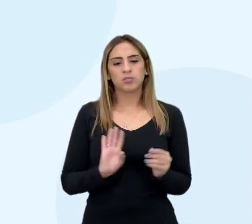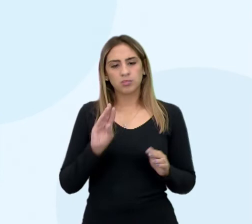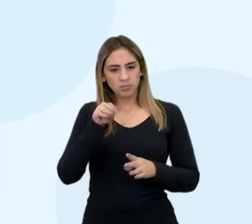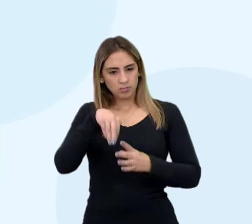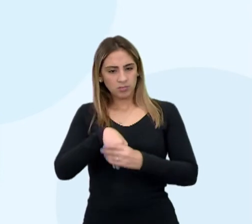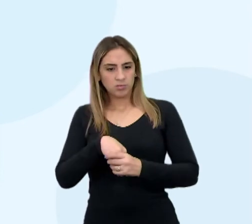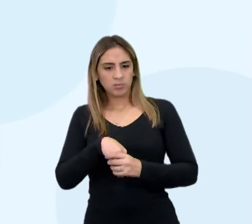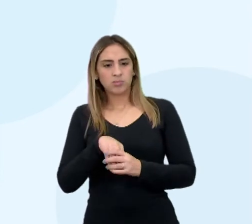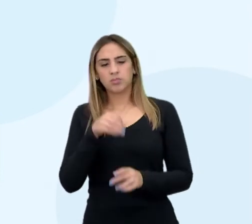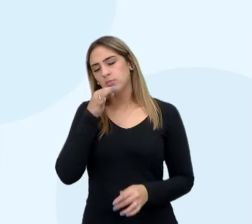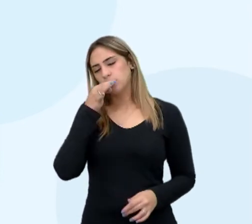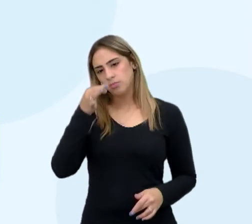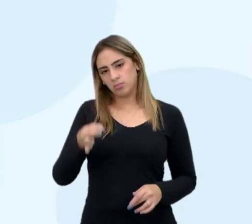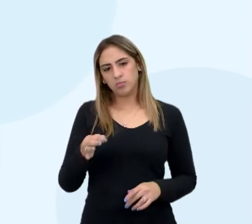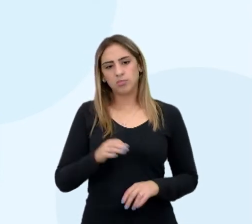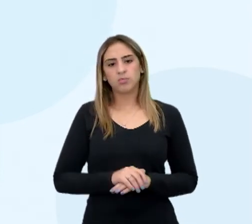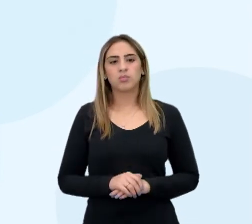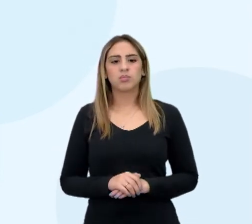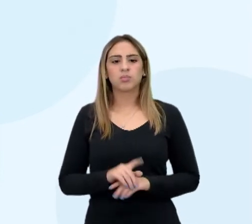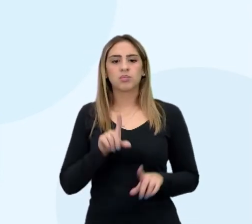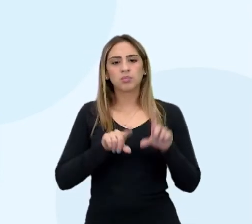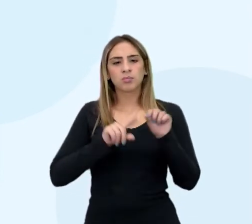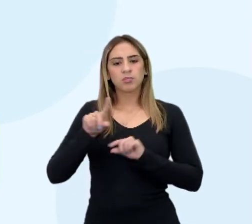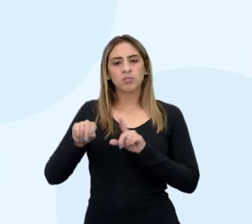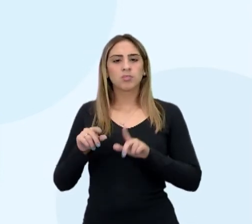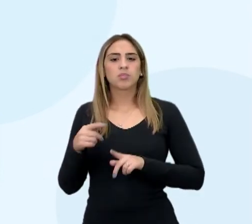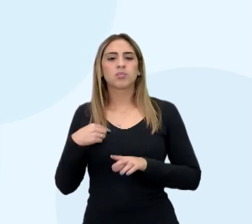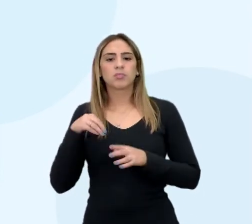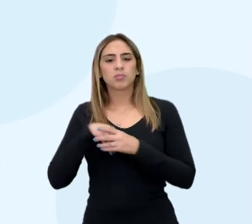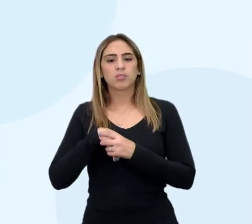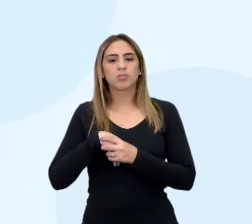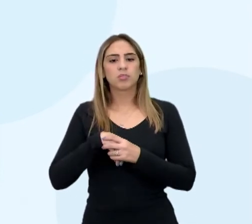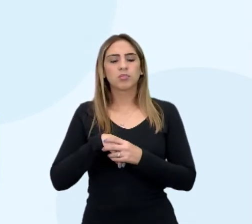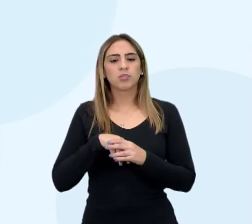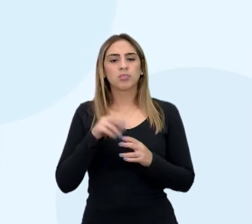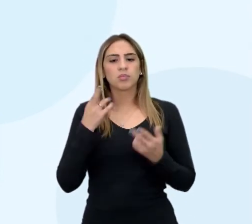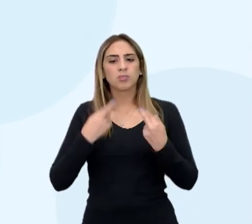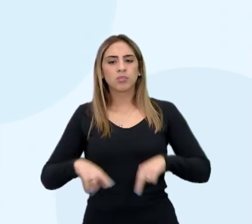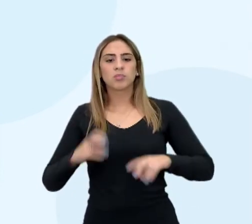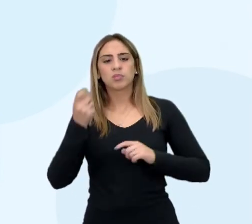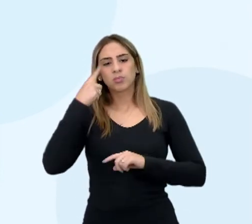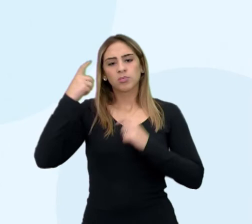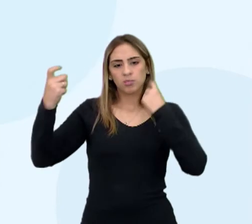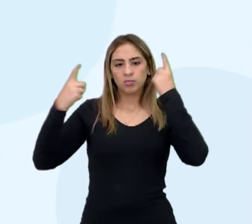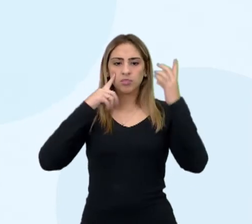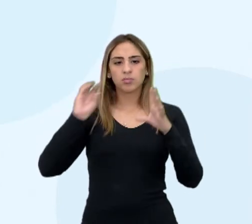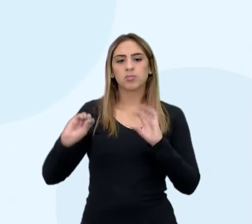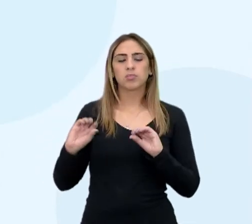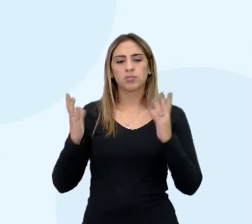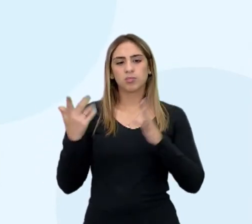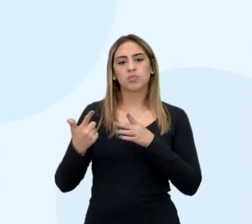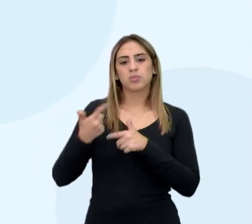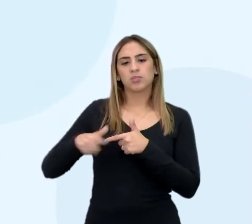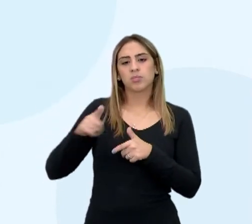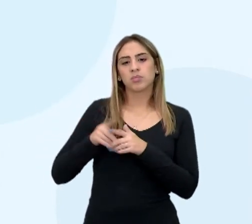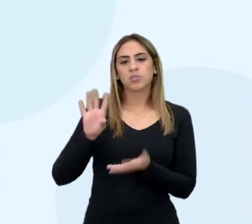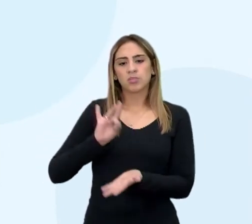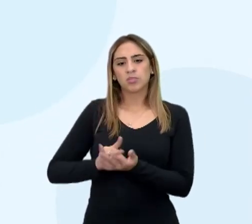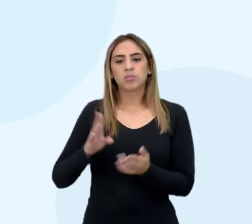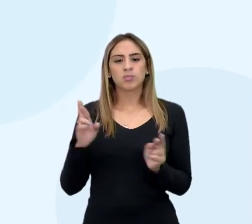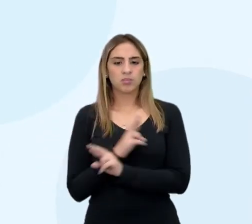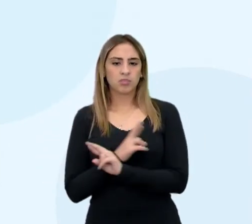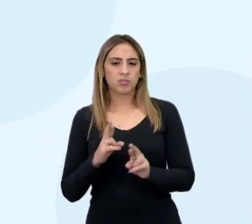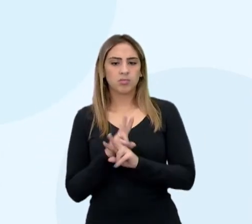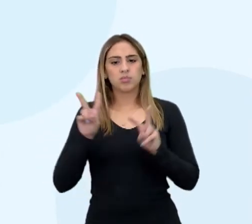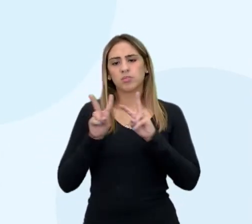dessa sugestão, selecionar e mobilizar intencionalmente recursos criativos para resolver problemas